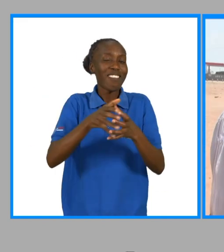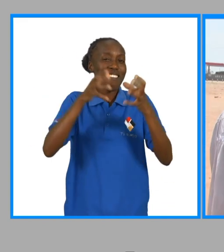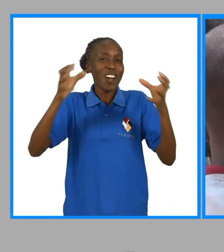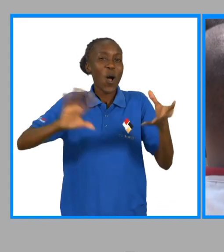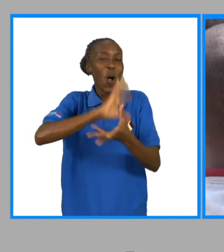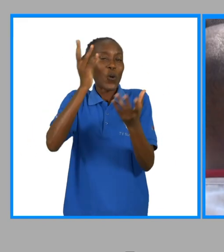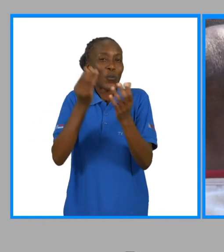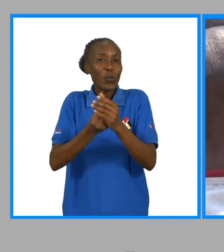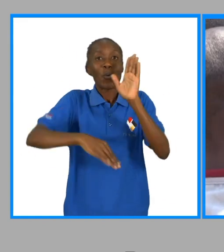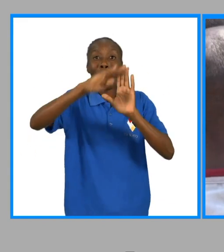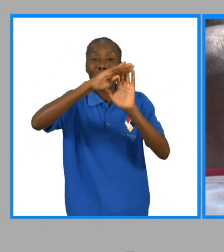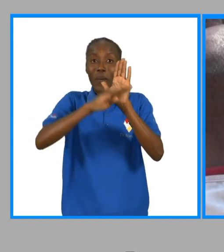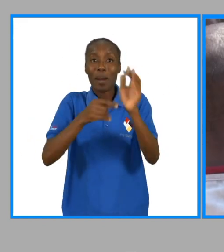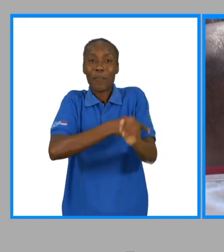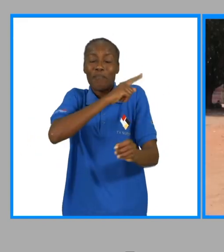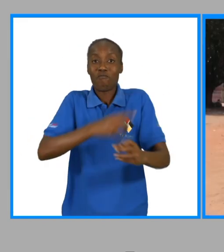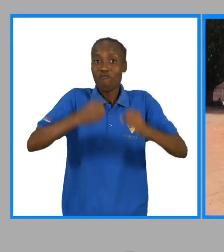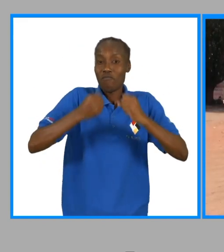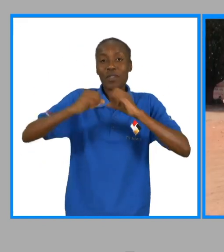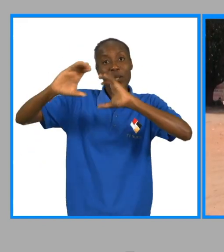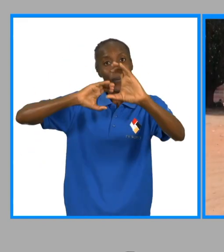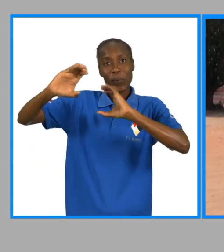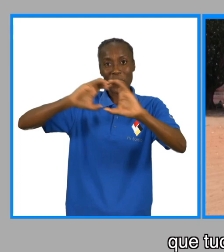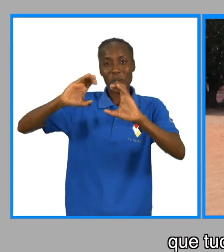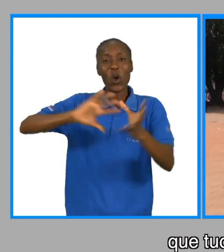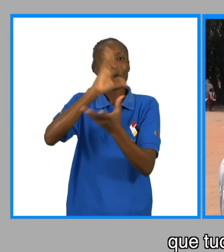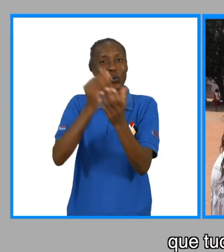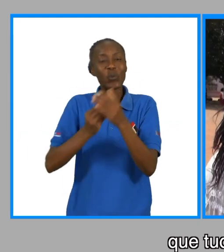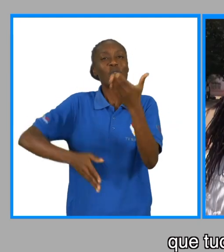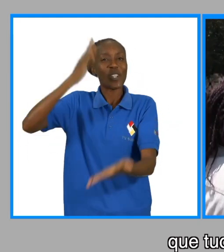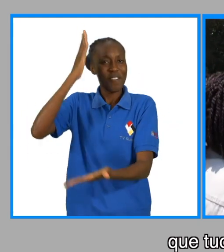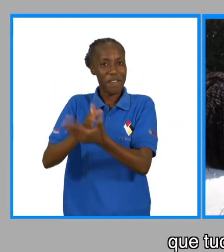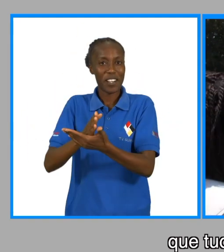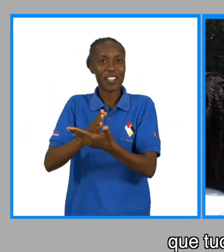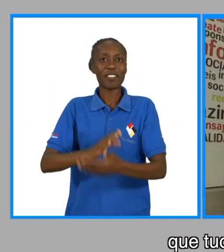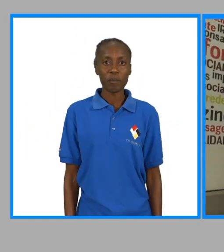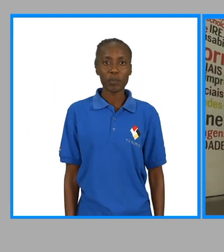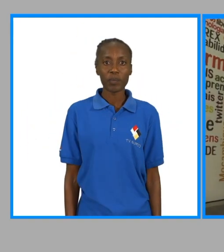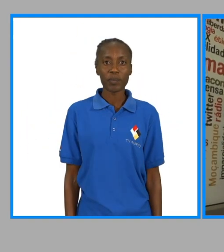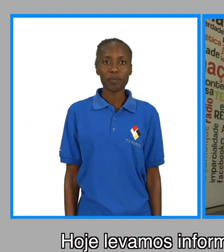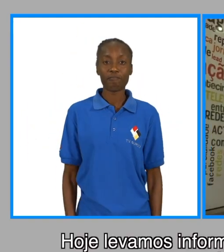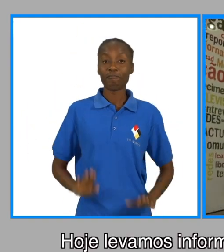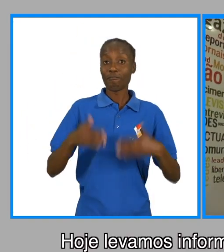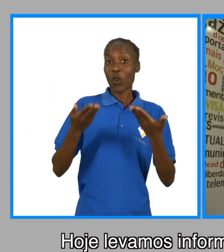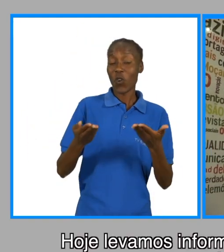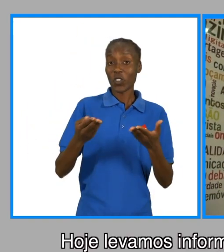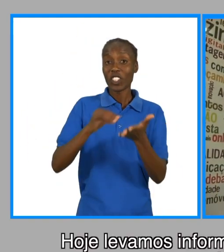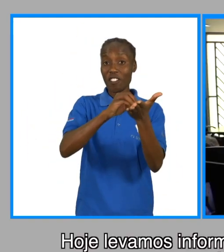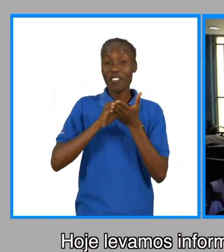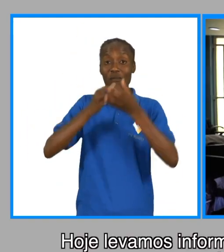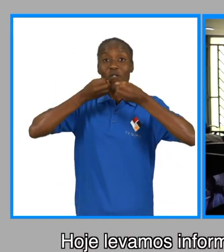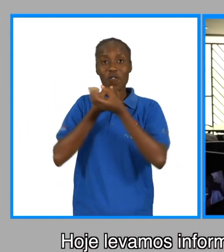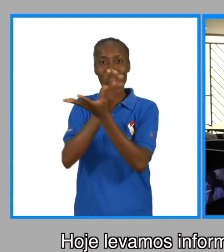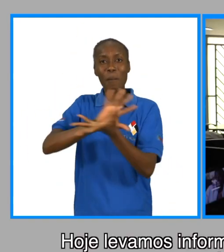longa. Foi graças ao Programa para o Fortalecimento da Mídia que tudo se tornou realidade. Hoje levamos